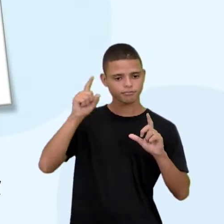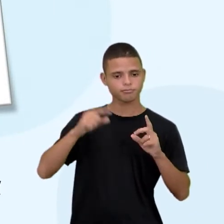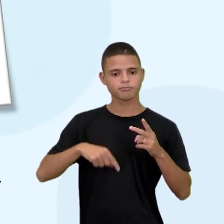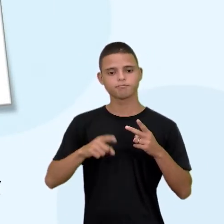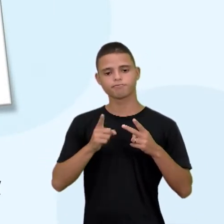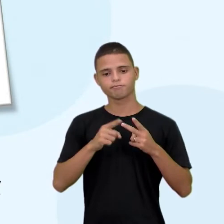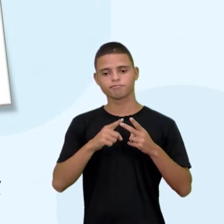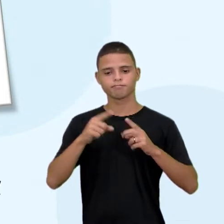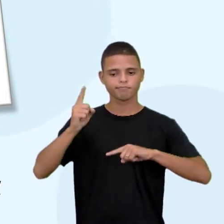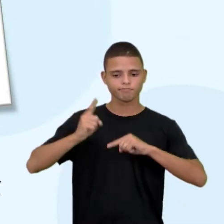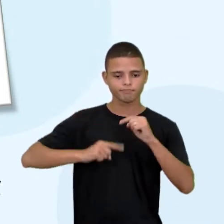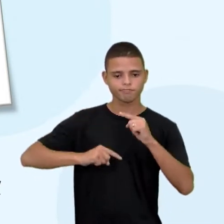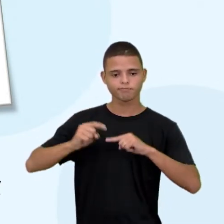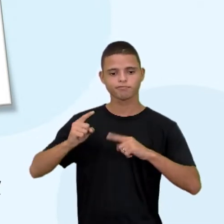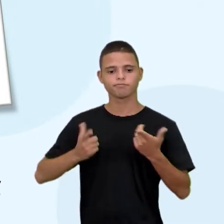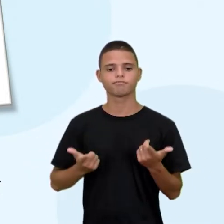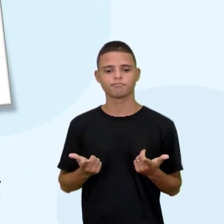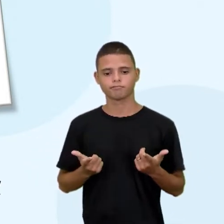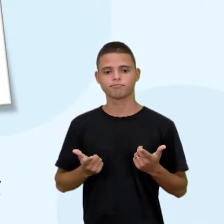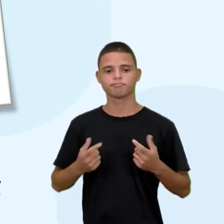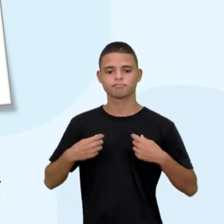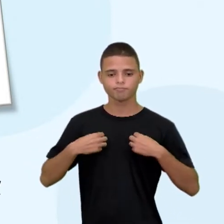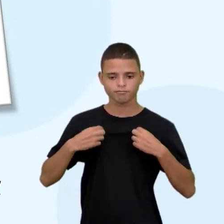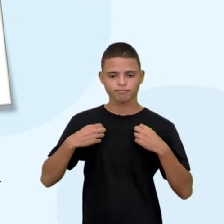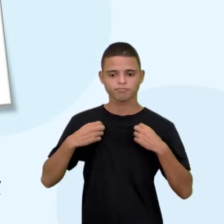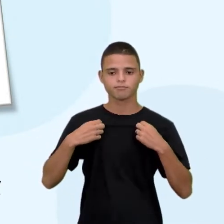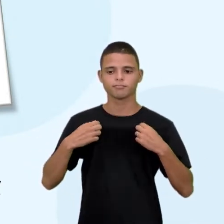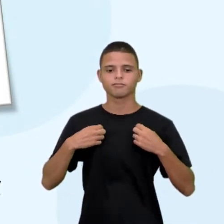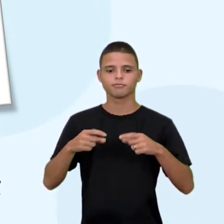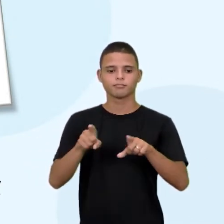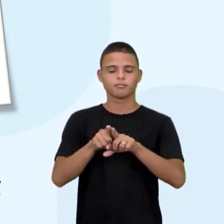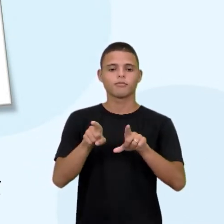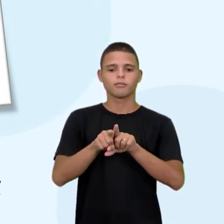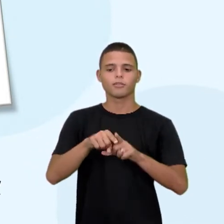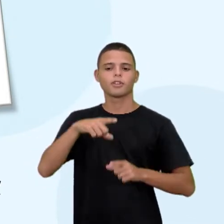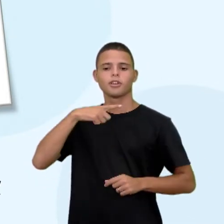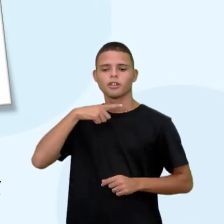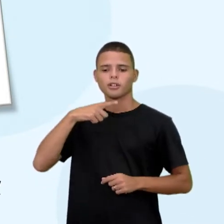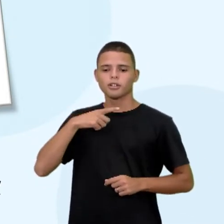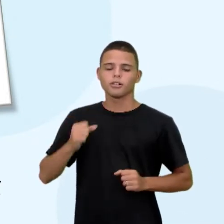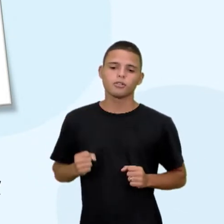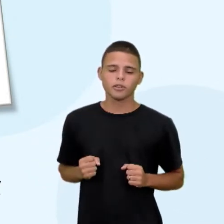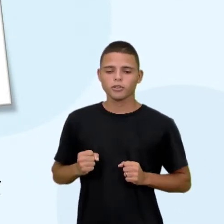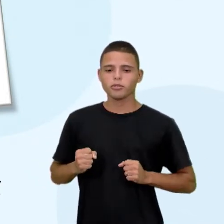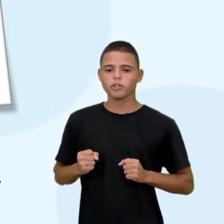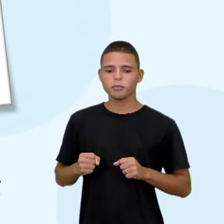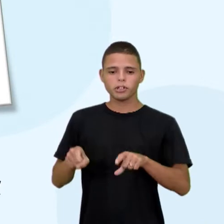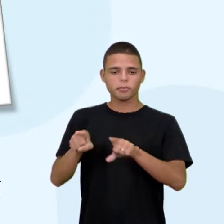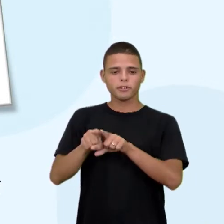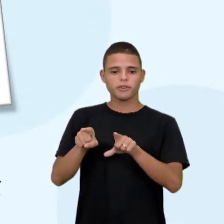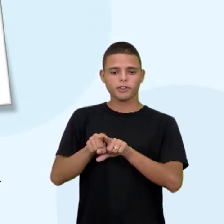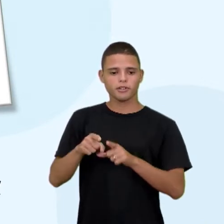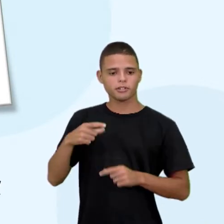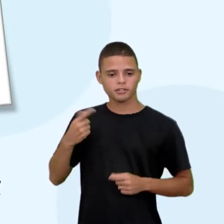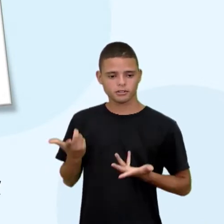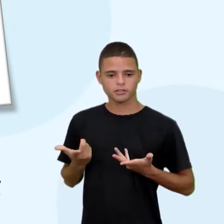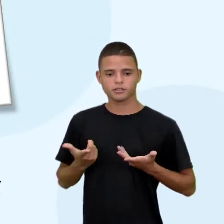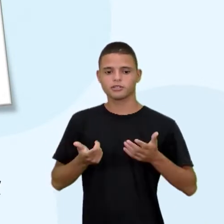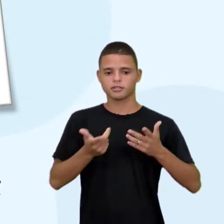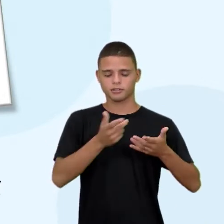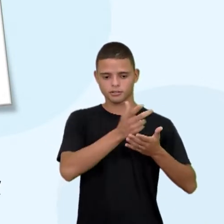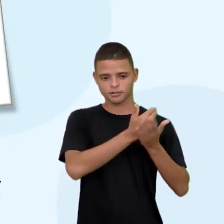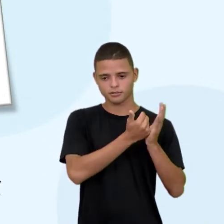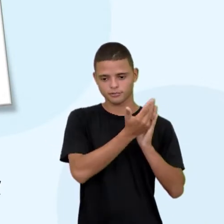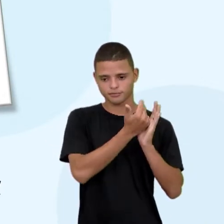de produtos, designer de moda, designer de games, o web designer, designer de joias, e